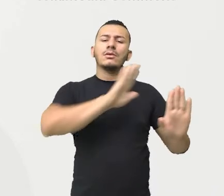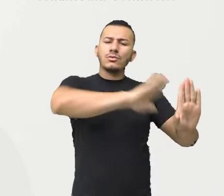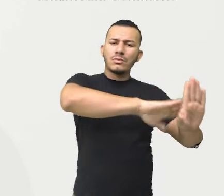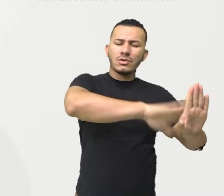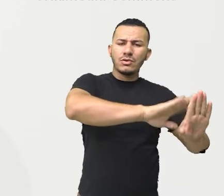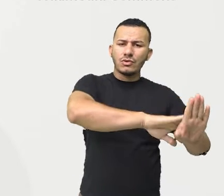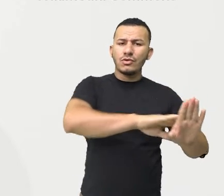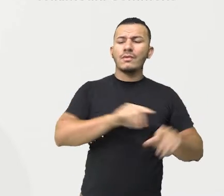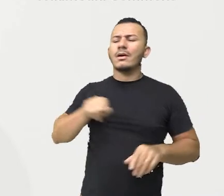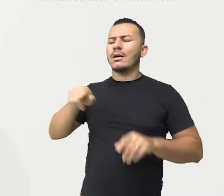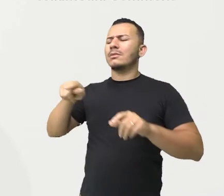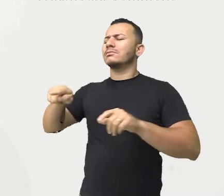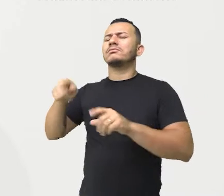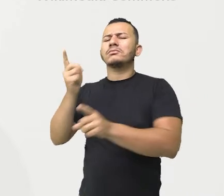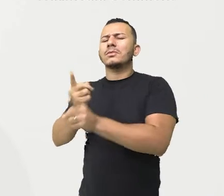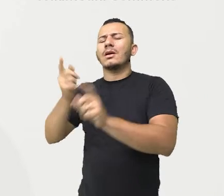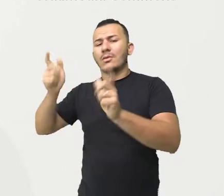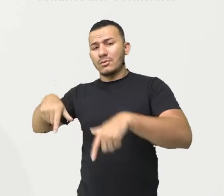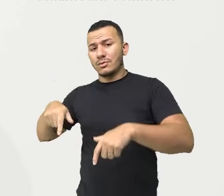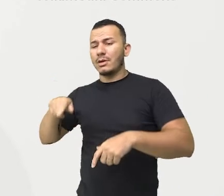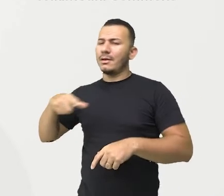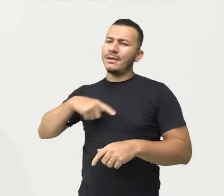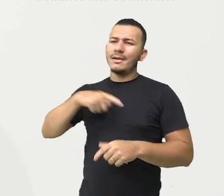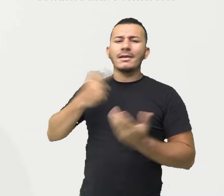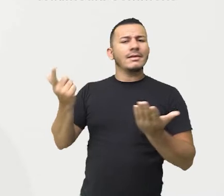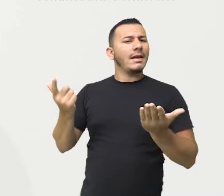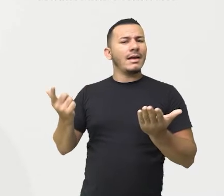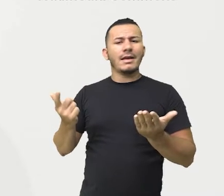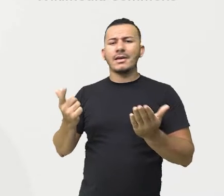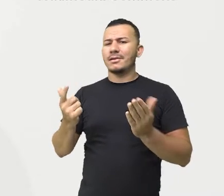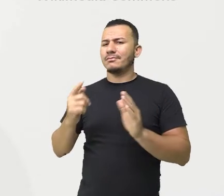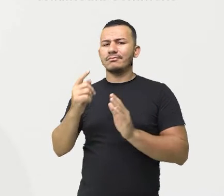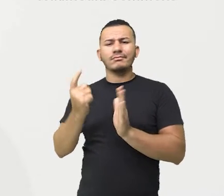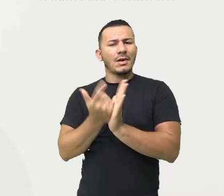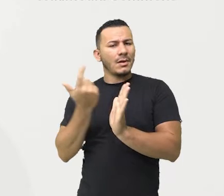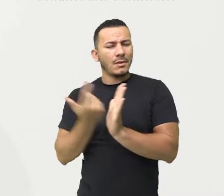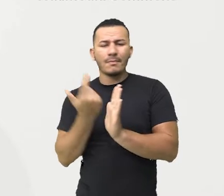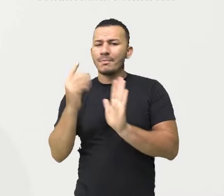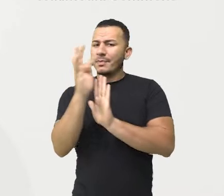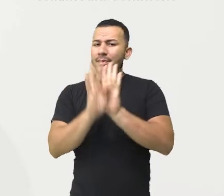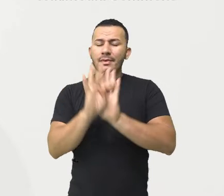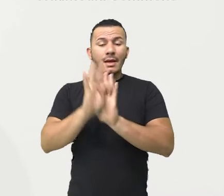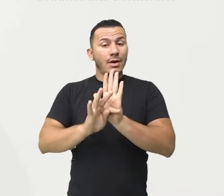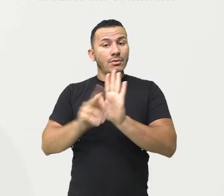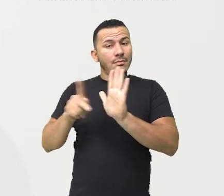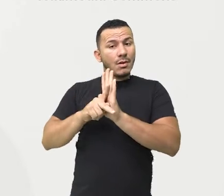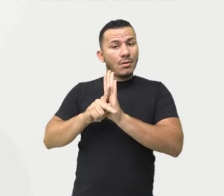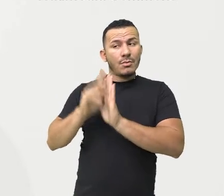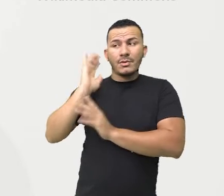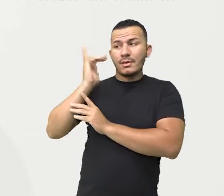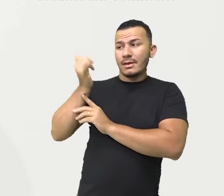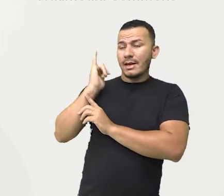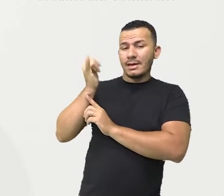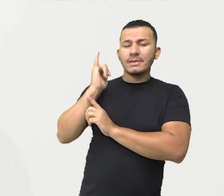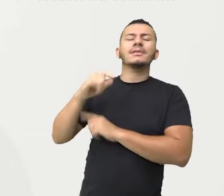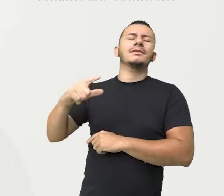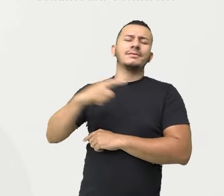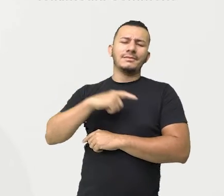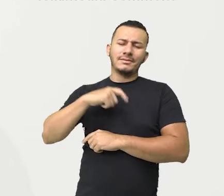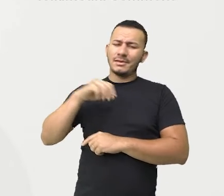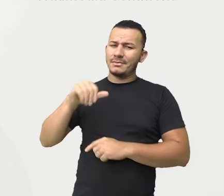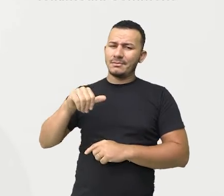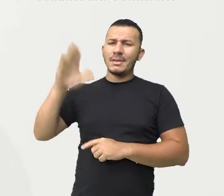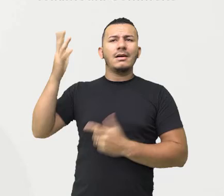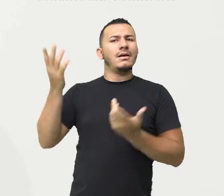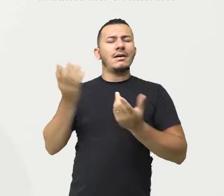descrição objetiva nós encontramos em vários tipos de texto também. Textos narrativos. Nós vamos encontrar